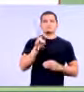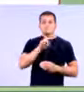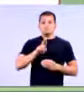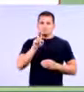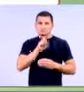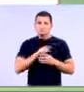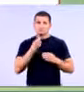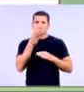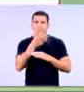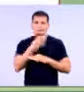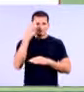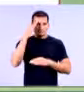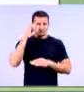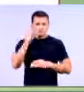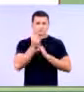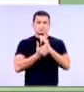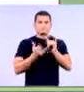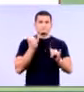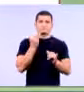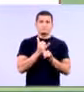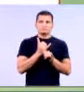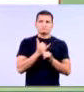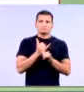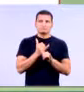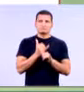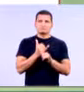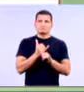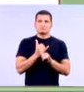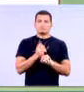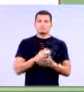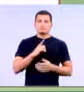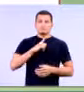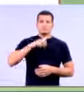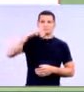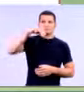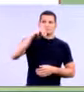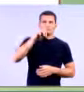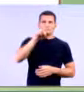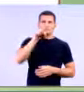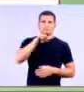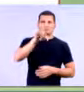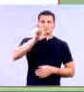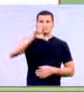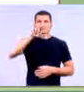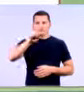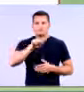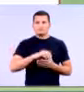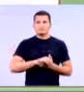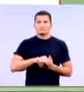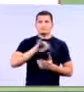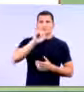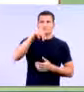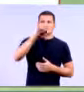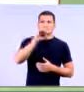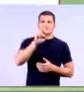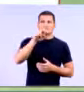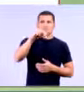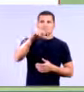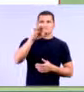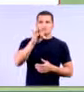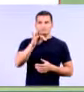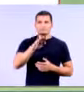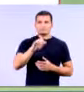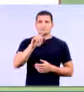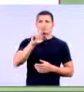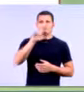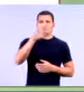acessar principalmente a internet. Então, nós temos o Mozilla Firefox, o Internet Explorer, o